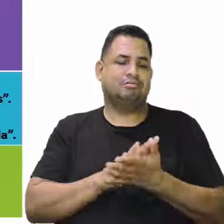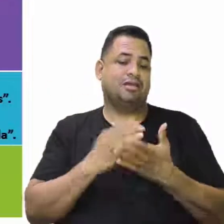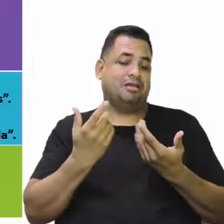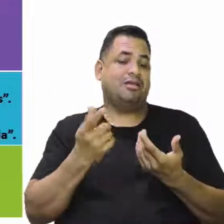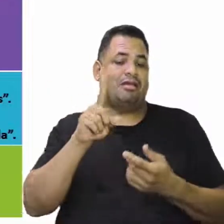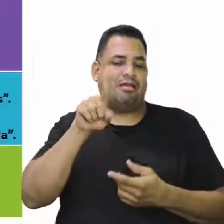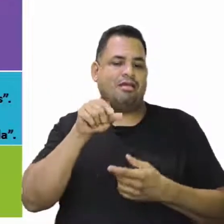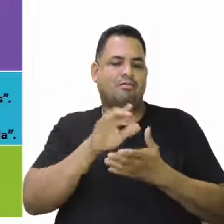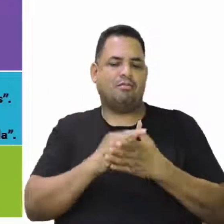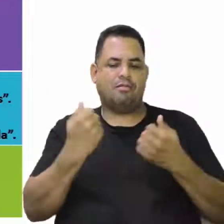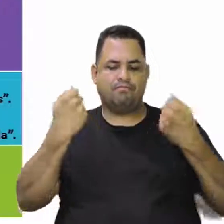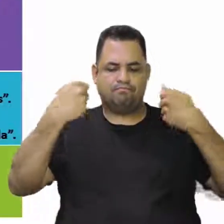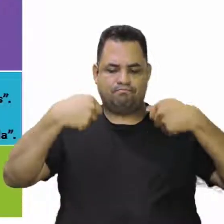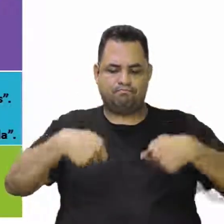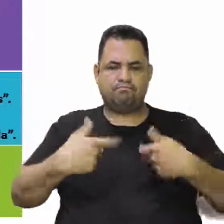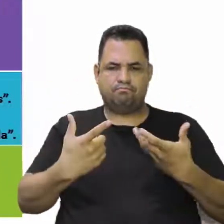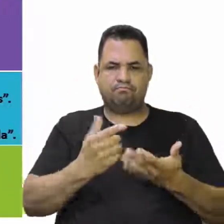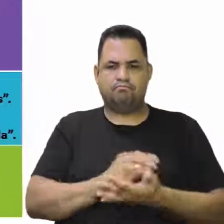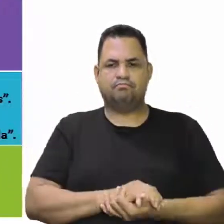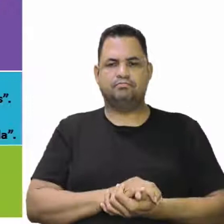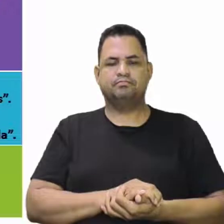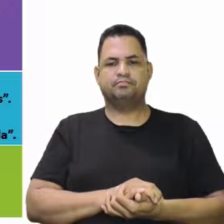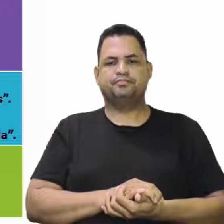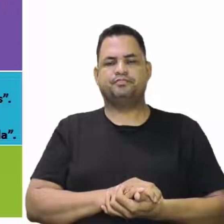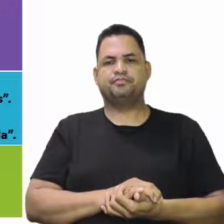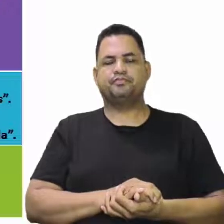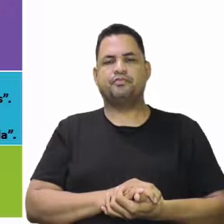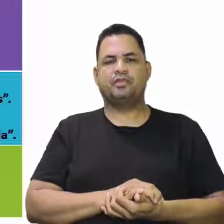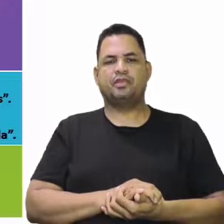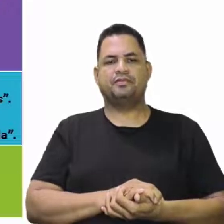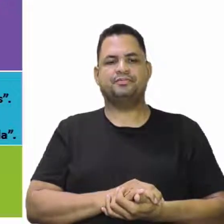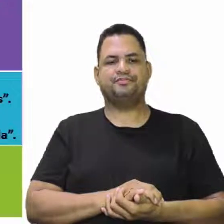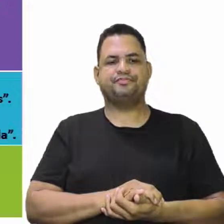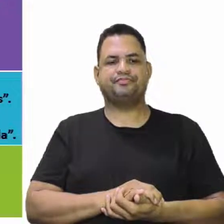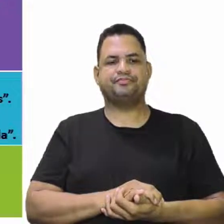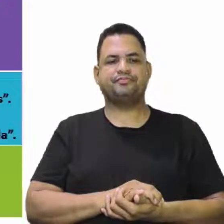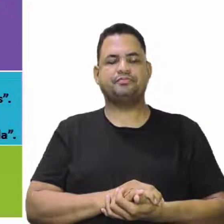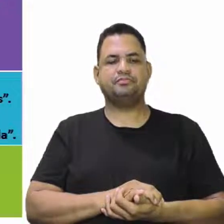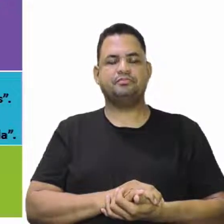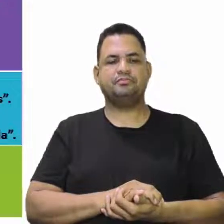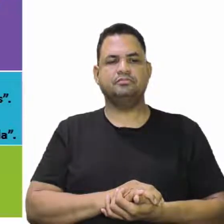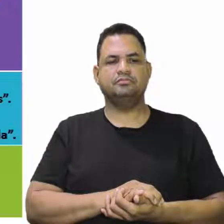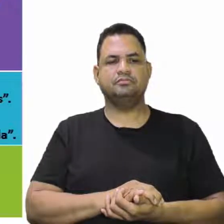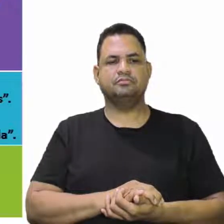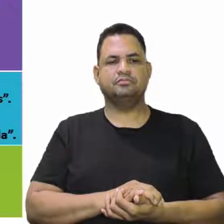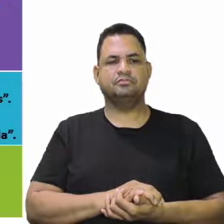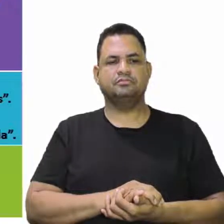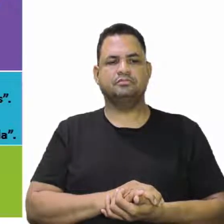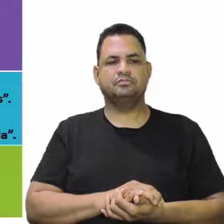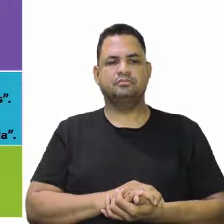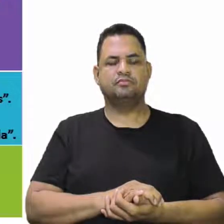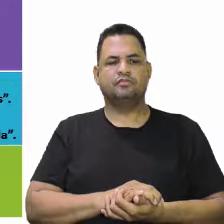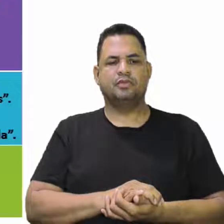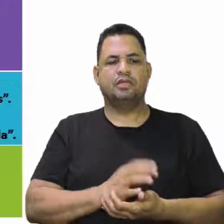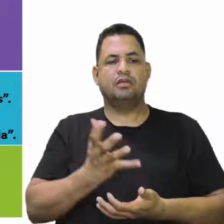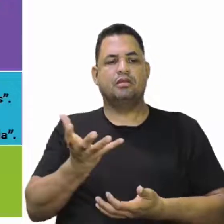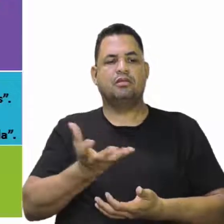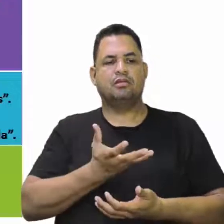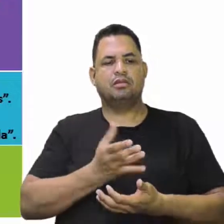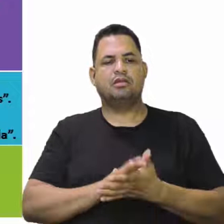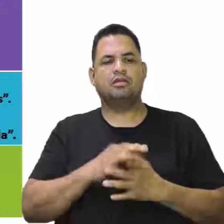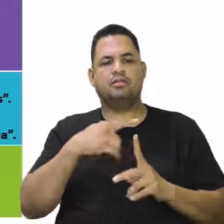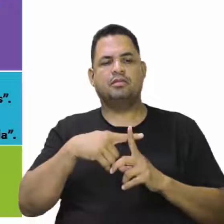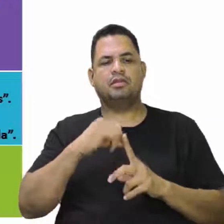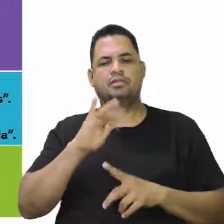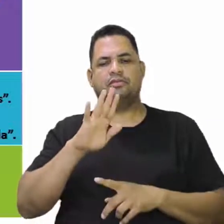possibilidade, sendo que no outro a gente já tem ali uma espécie de certeza. No ir mais infinitivo. Isso. O querer mais